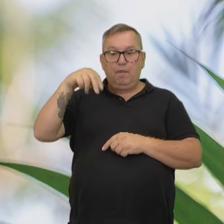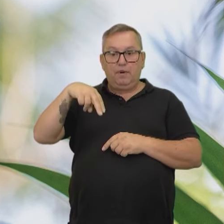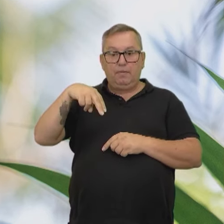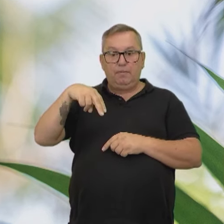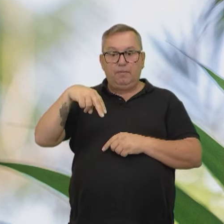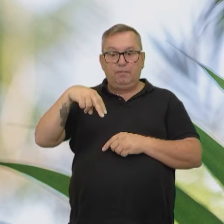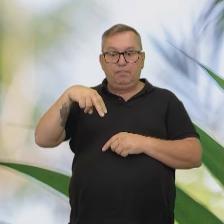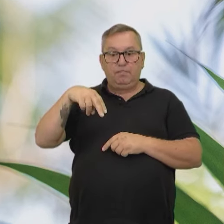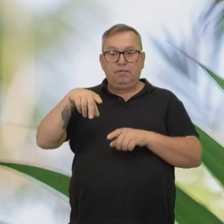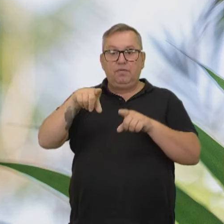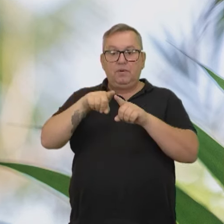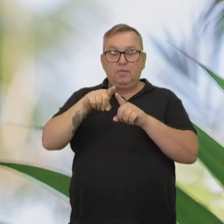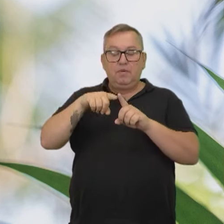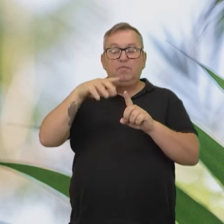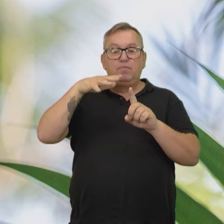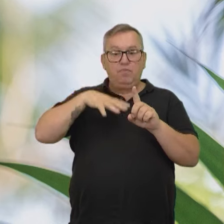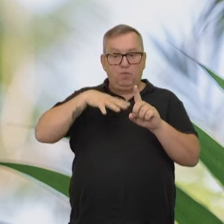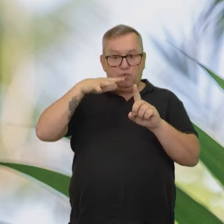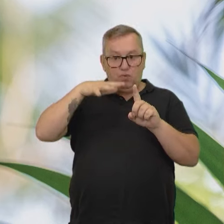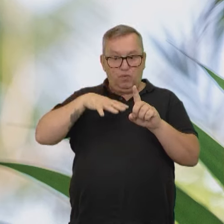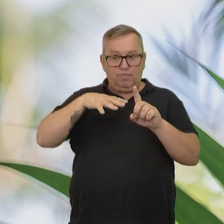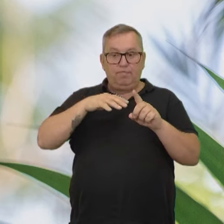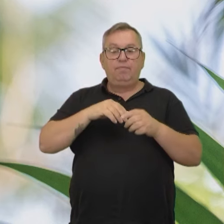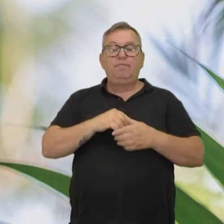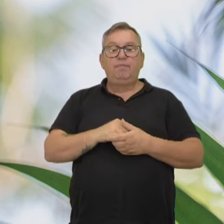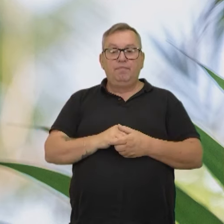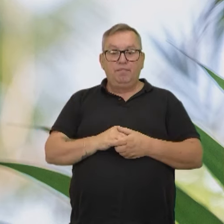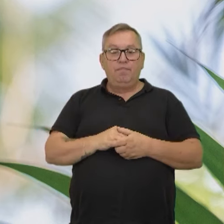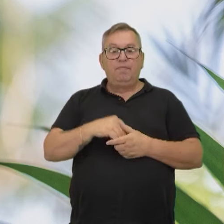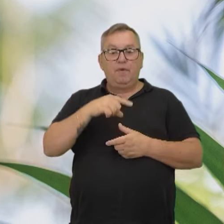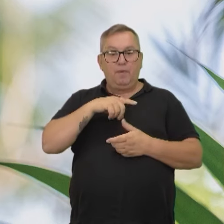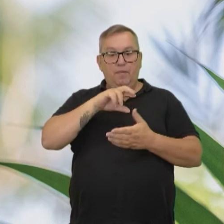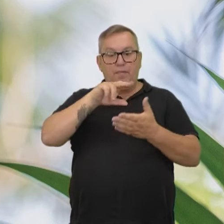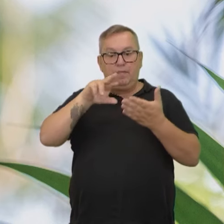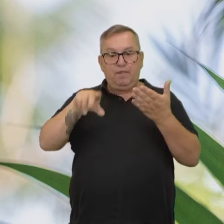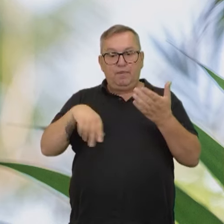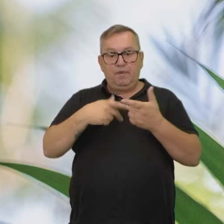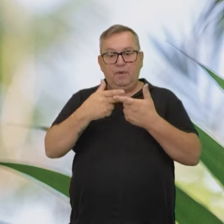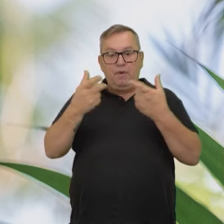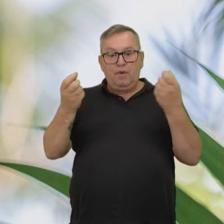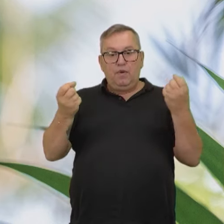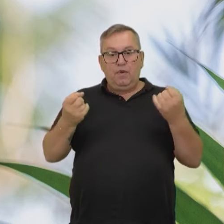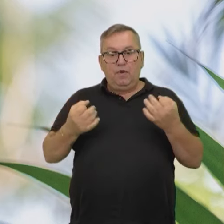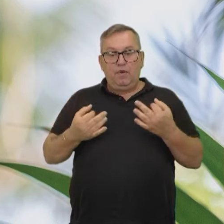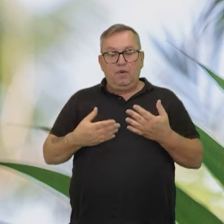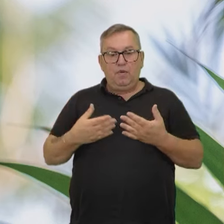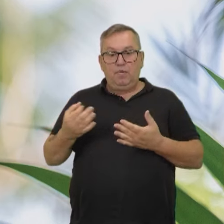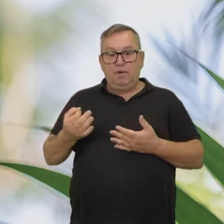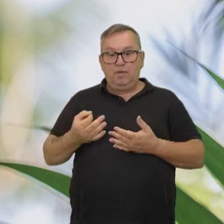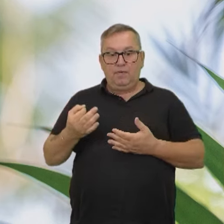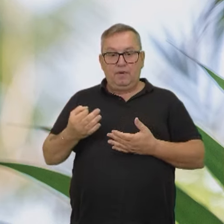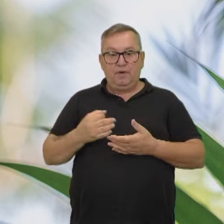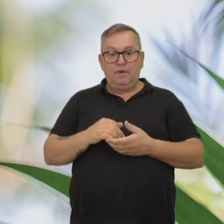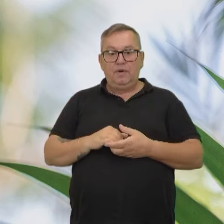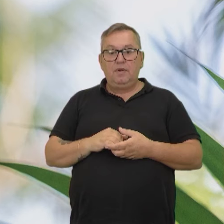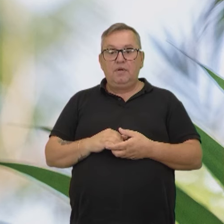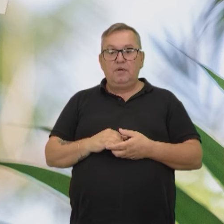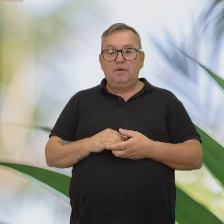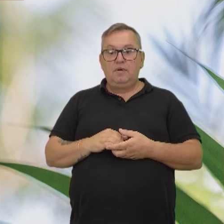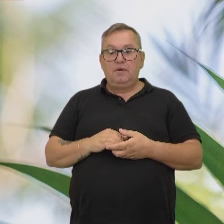xamanista. Também tem uma base de mitologia, né? Eles têm muitas mitologias que contam coisas incríveis acerca do